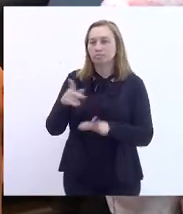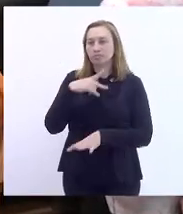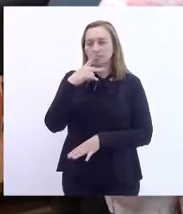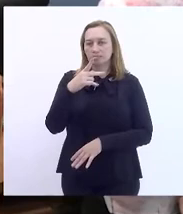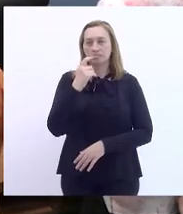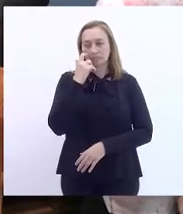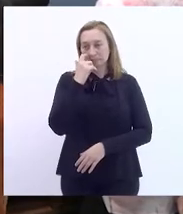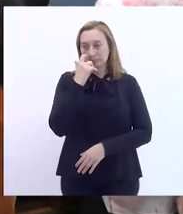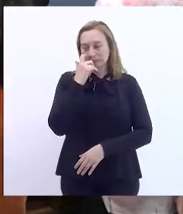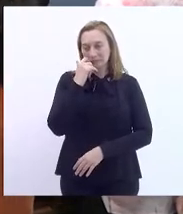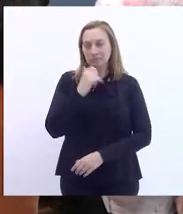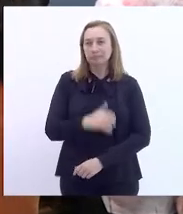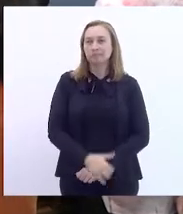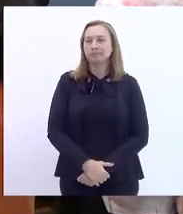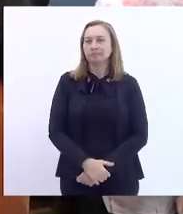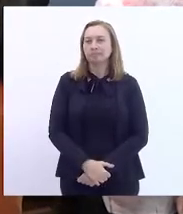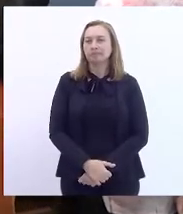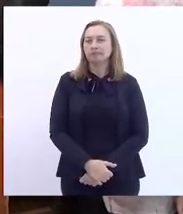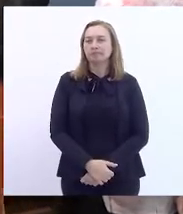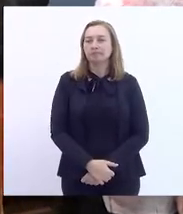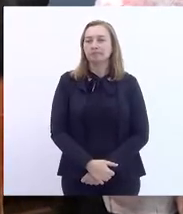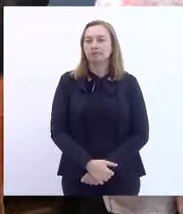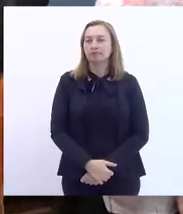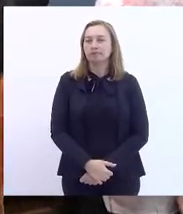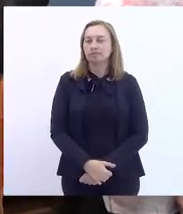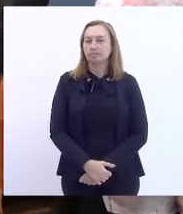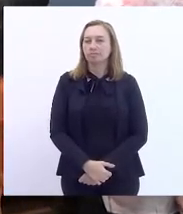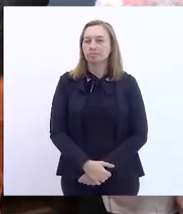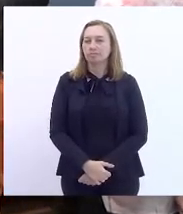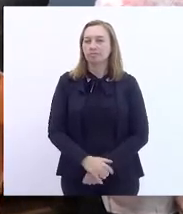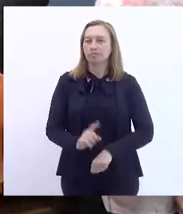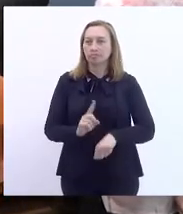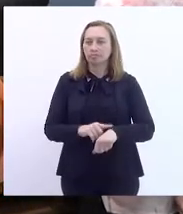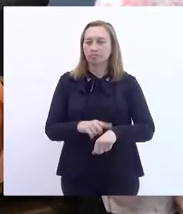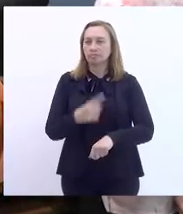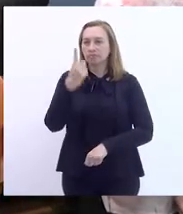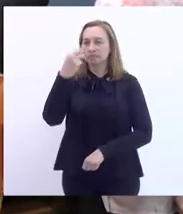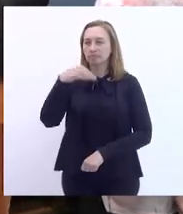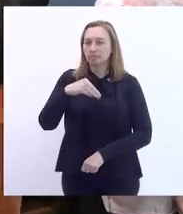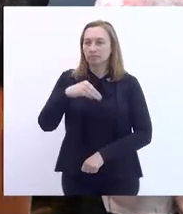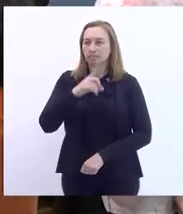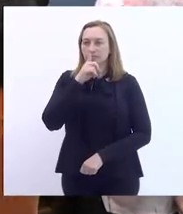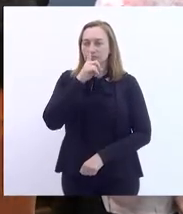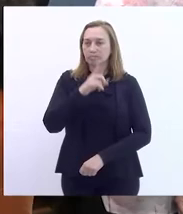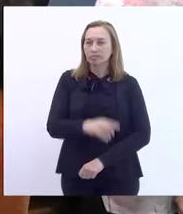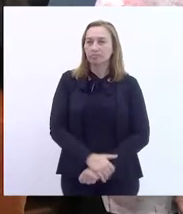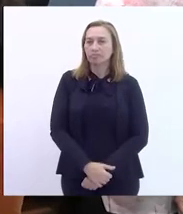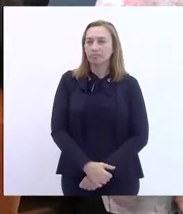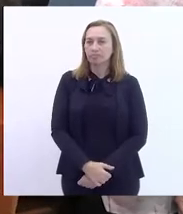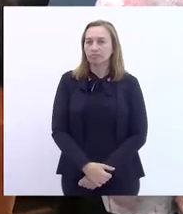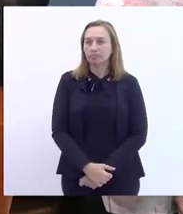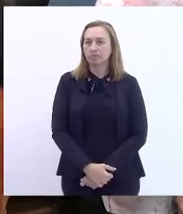expressão um lápis de assessoria para cronometrar para nós por favor